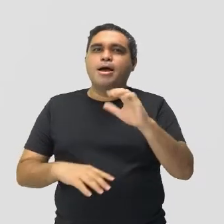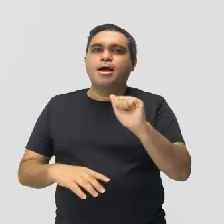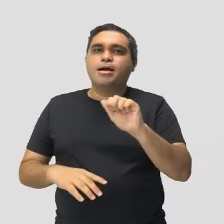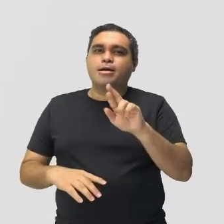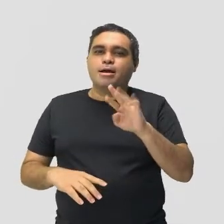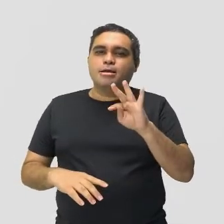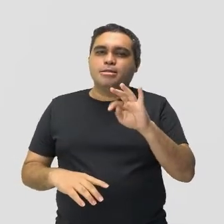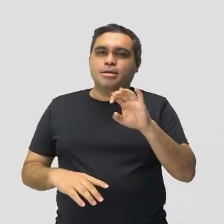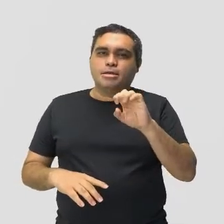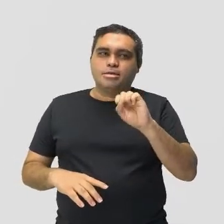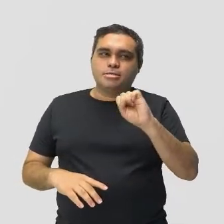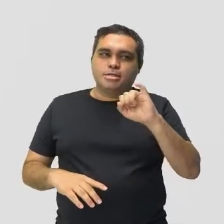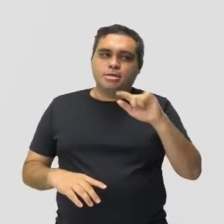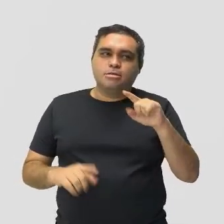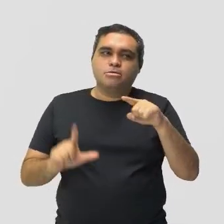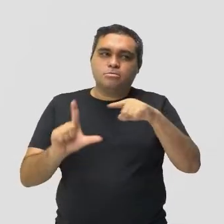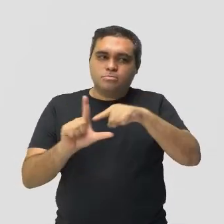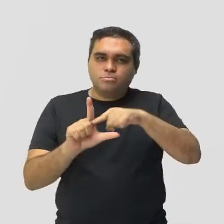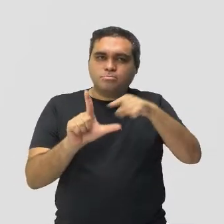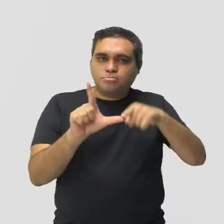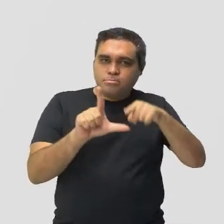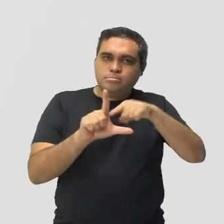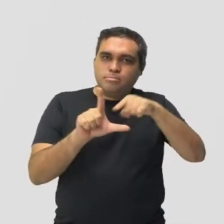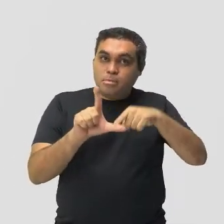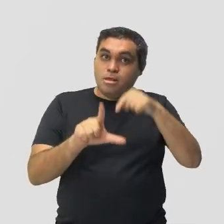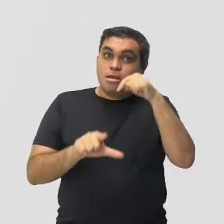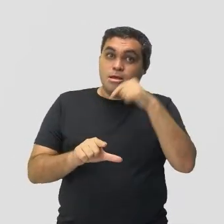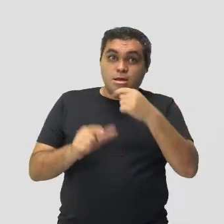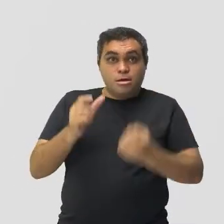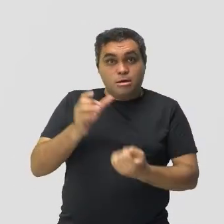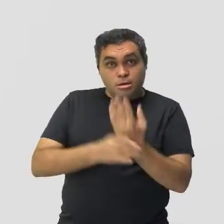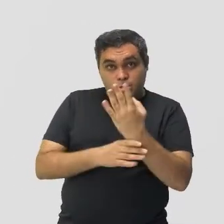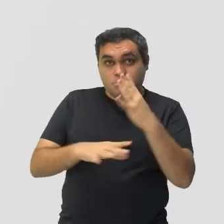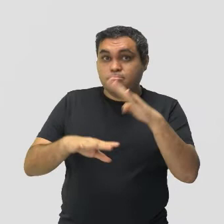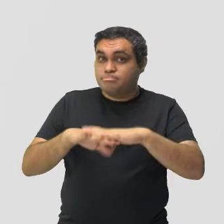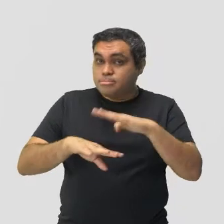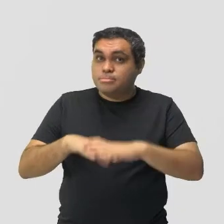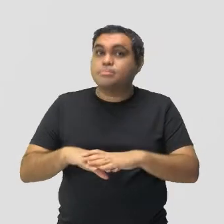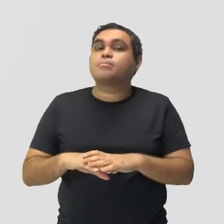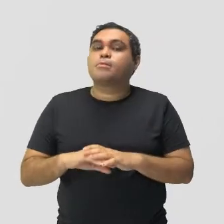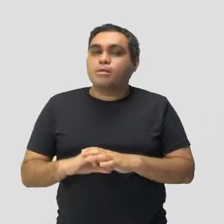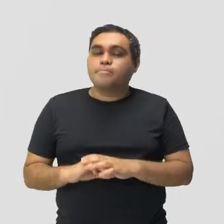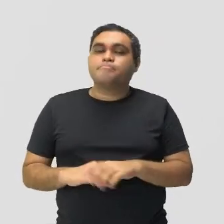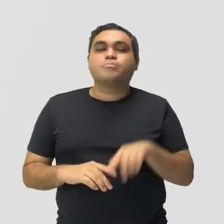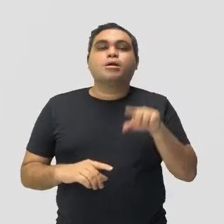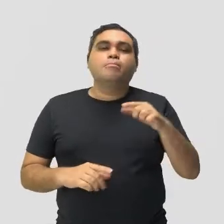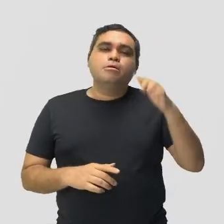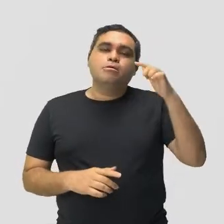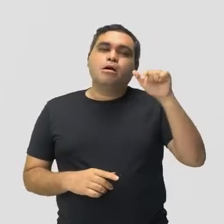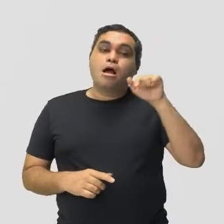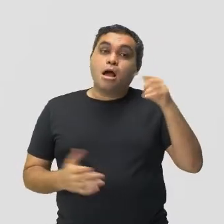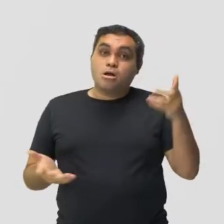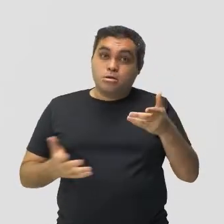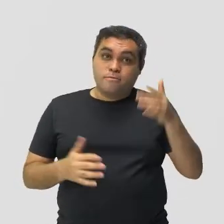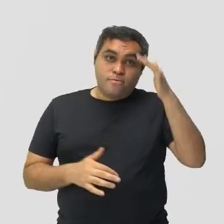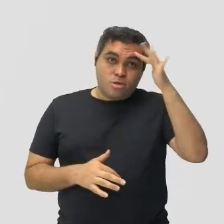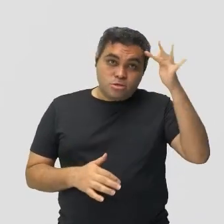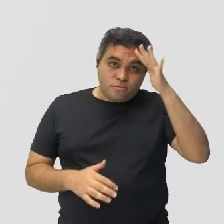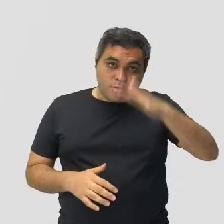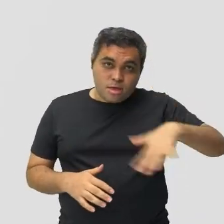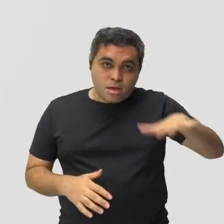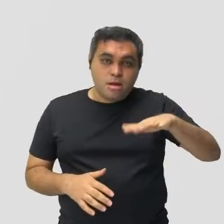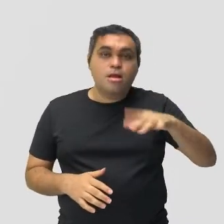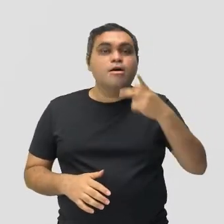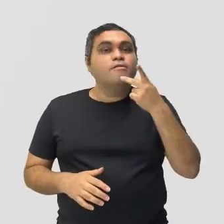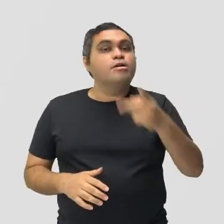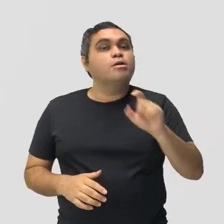criou. E ele foi um cara que pensou, então, sobre isso. O que ele vai dizer, então, aí? Ele vai criar um